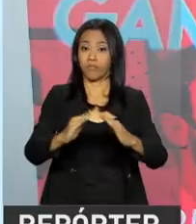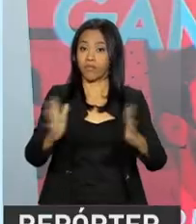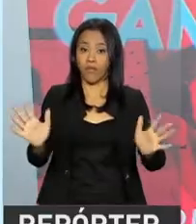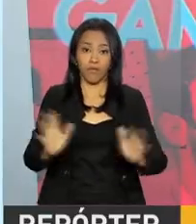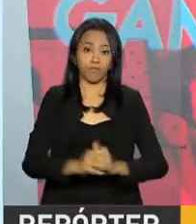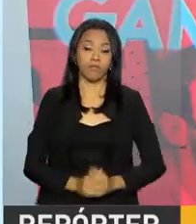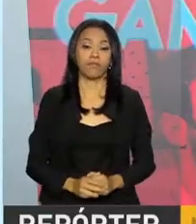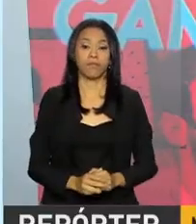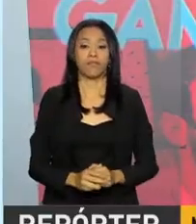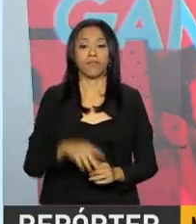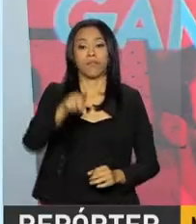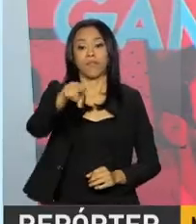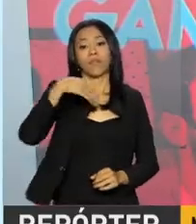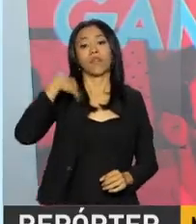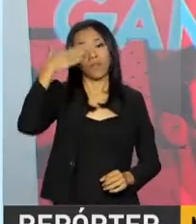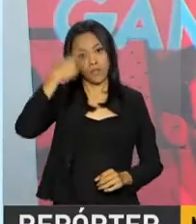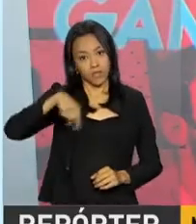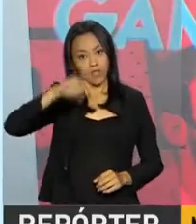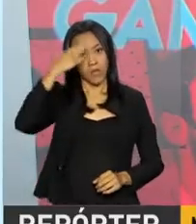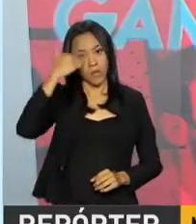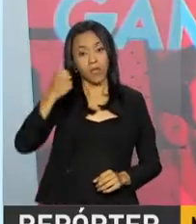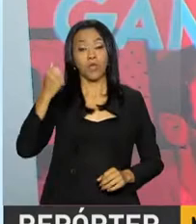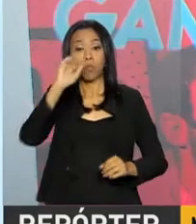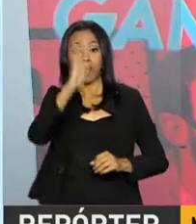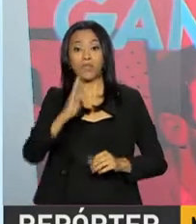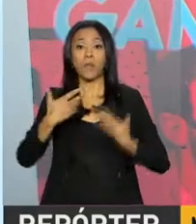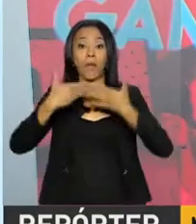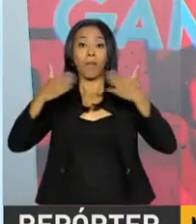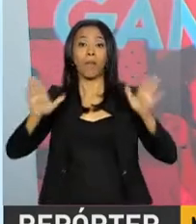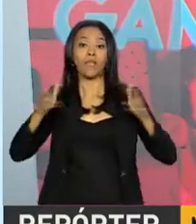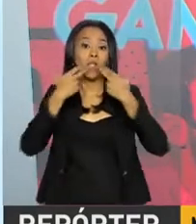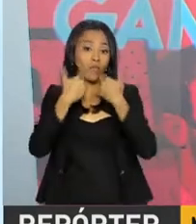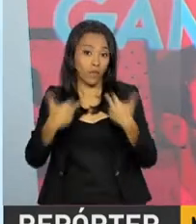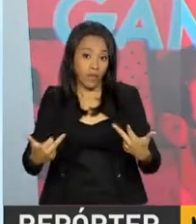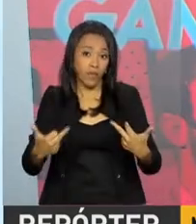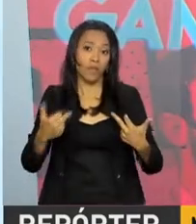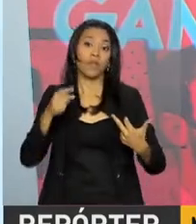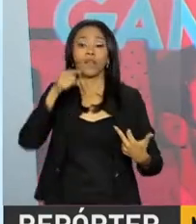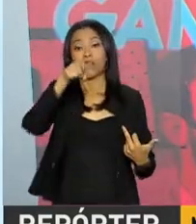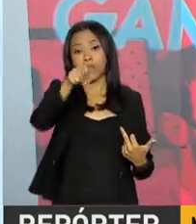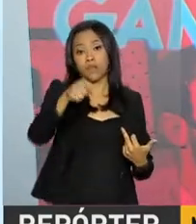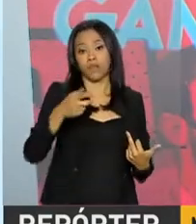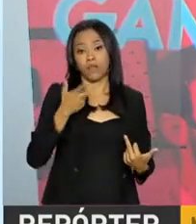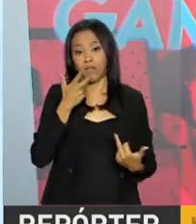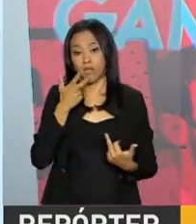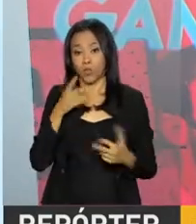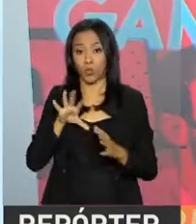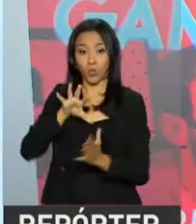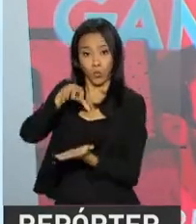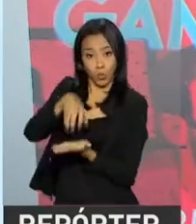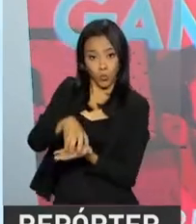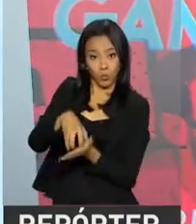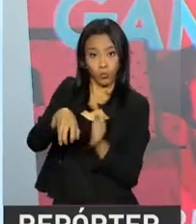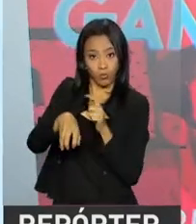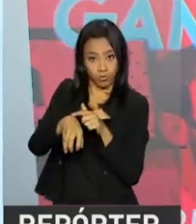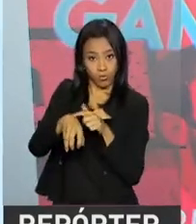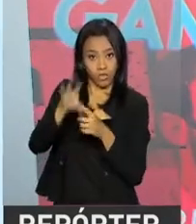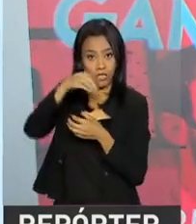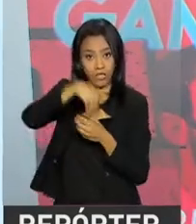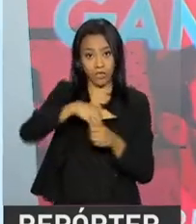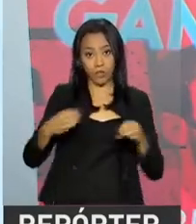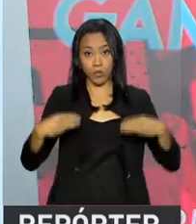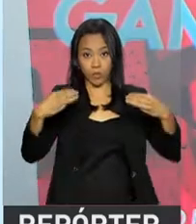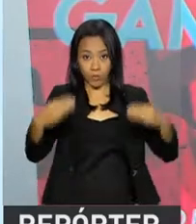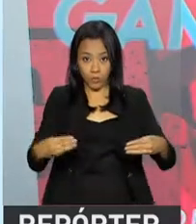sabe que o brasil é muito aberta duas novidades então o minc junto com o meu cut que é o núcleo de economia da cultura é da